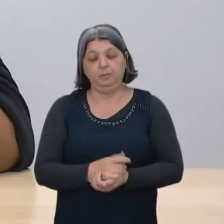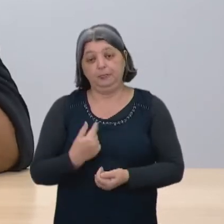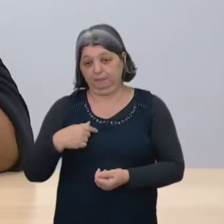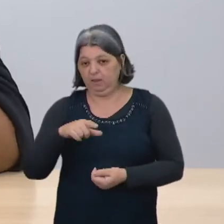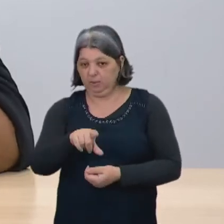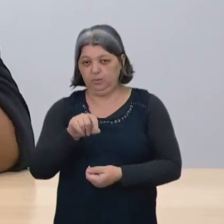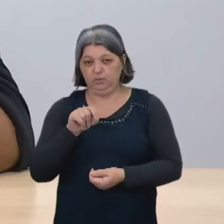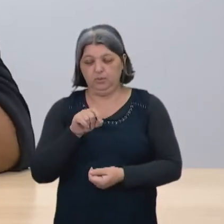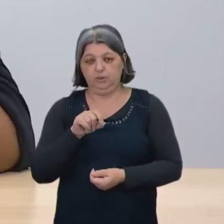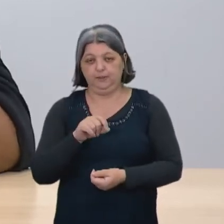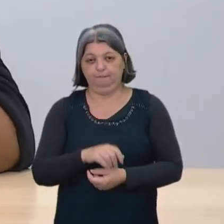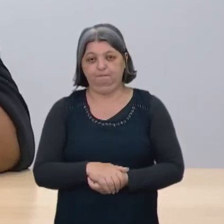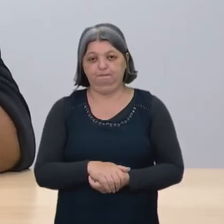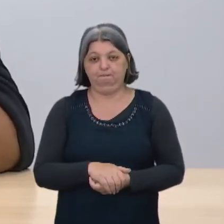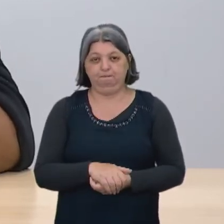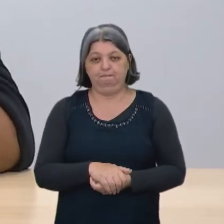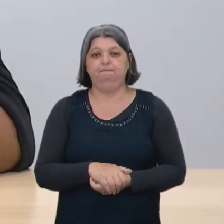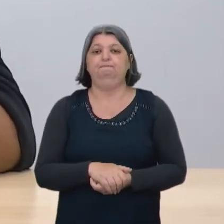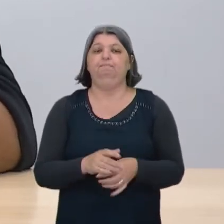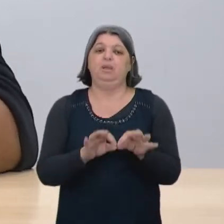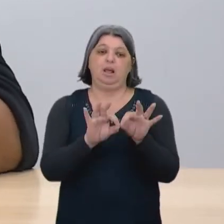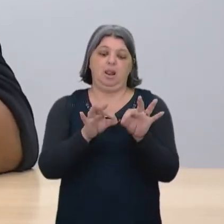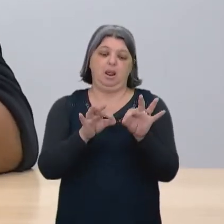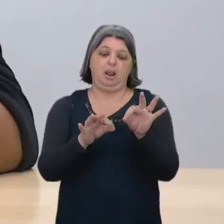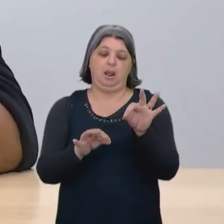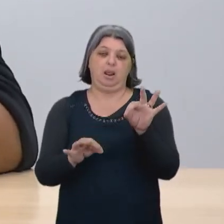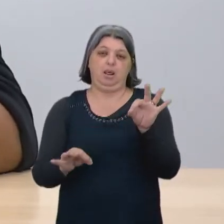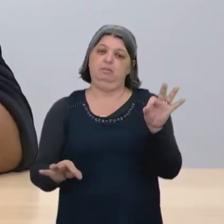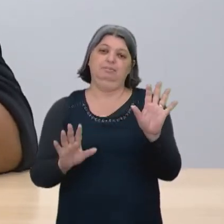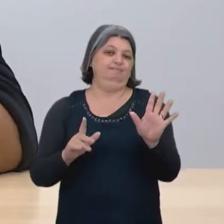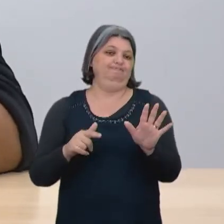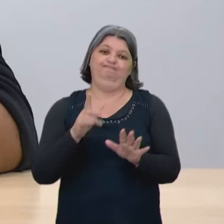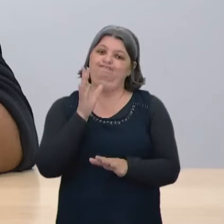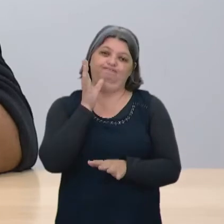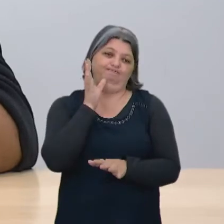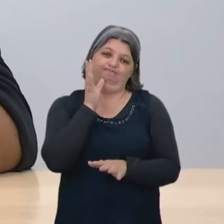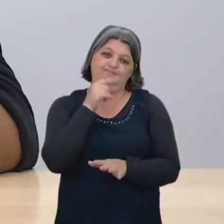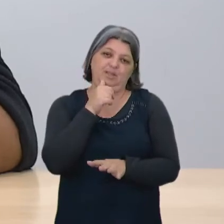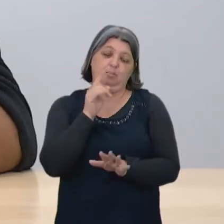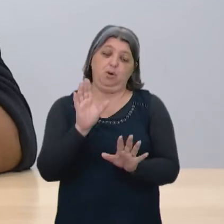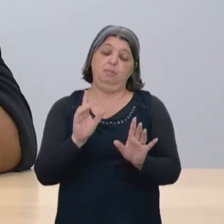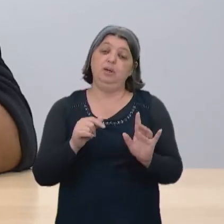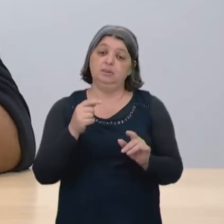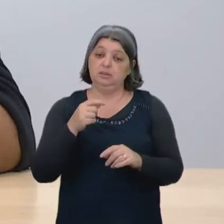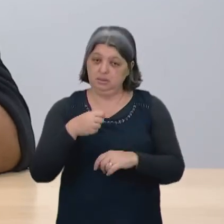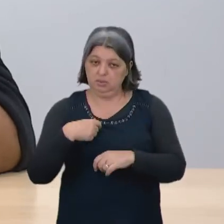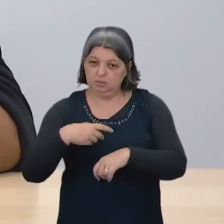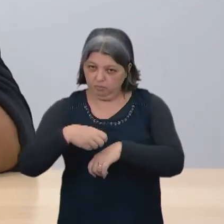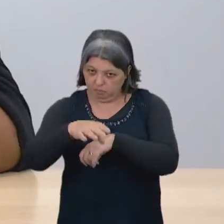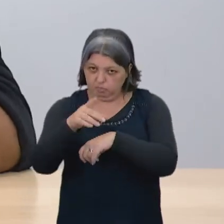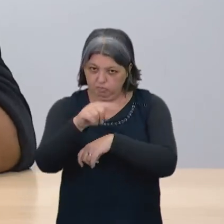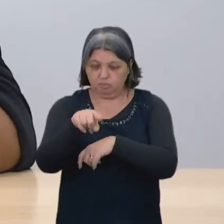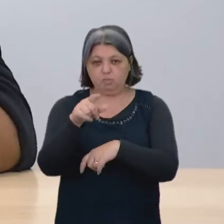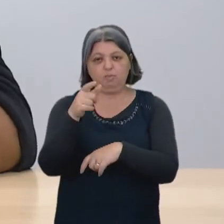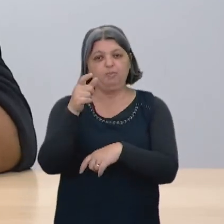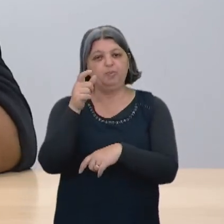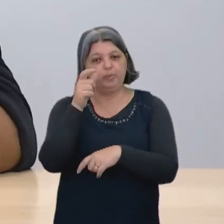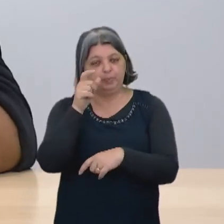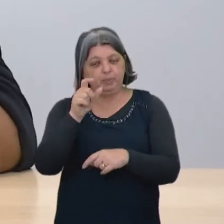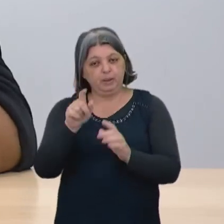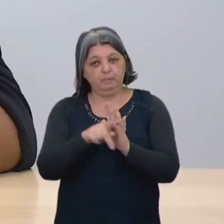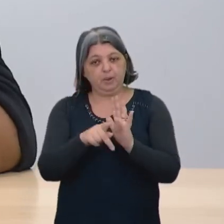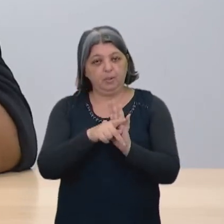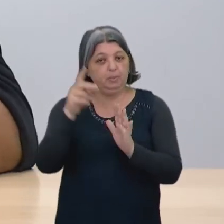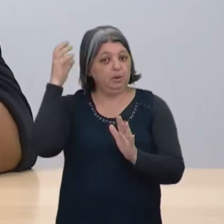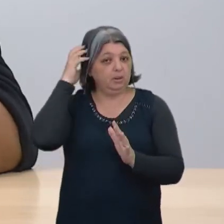escolhi, da Real or Not, ele é muito grande, né? Não daria para a gente passar aqui todo na aula, mas eu aconselho vocês a depois acessarem e